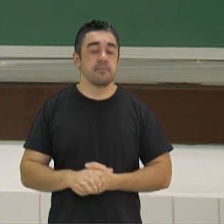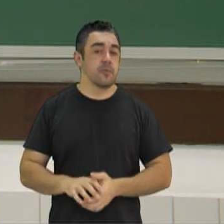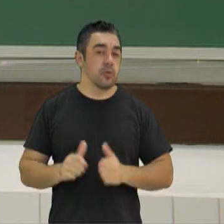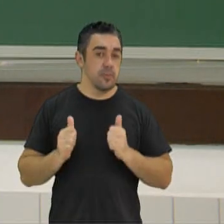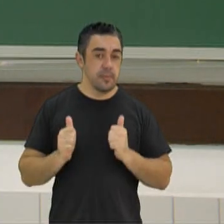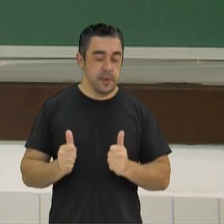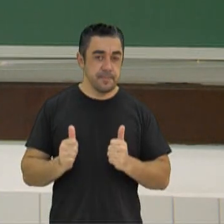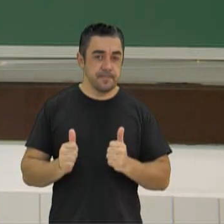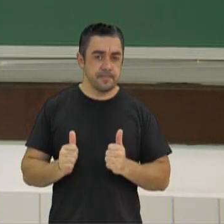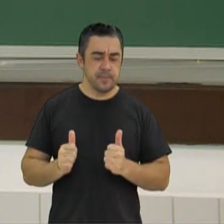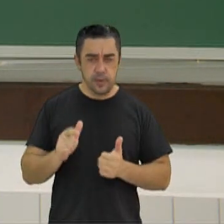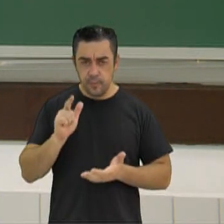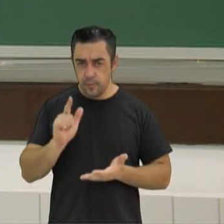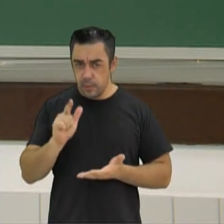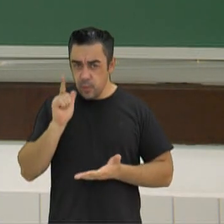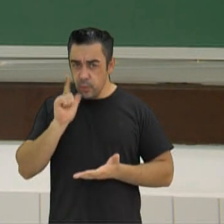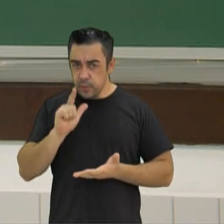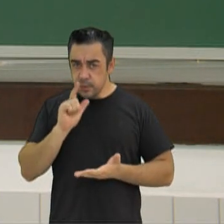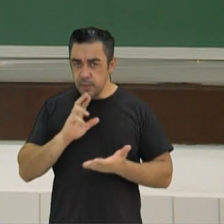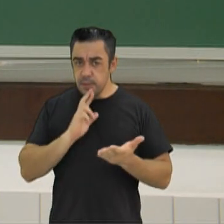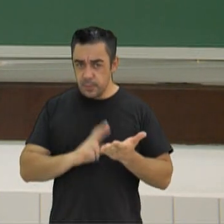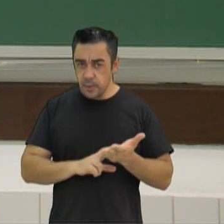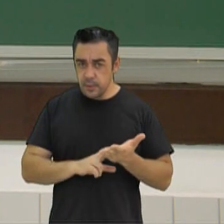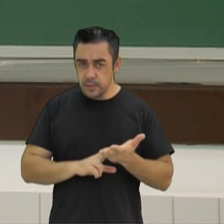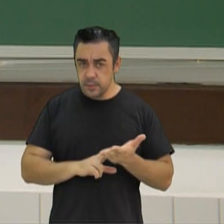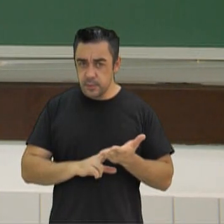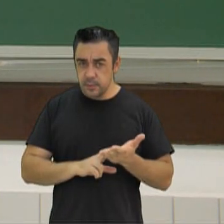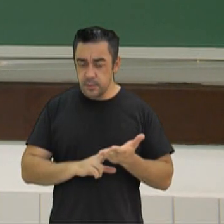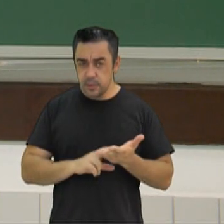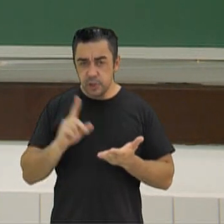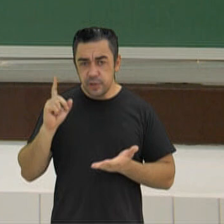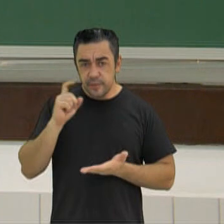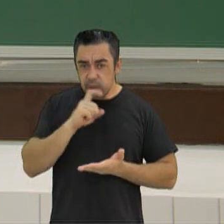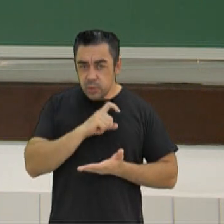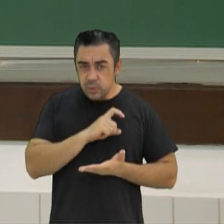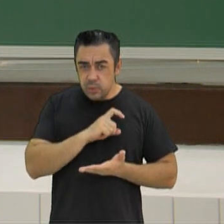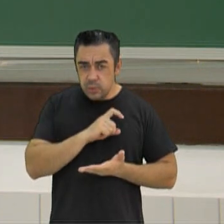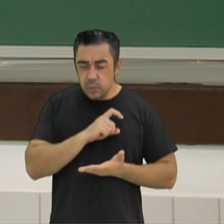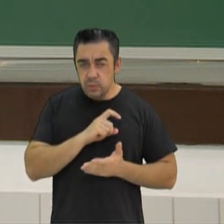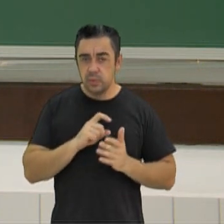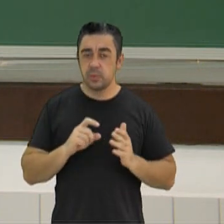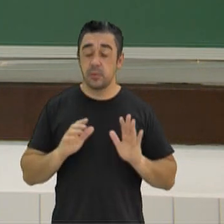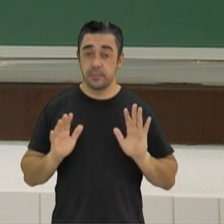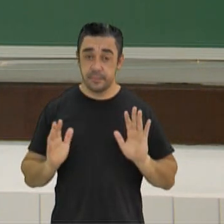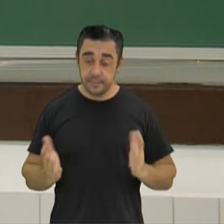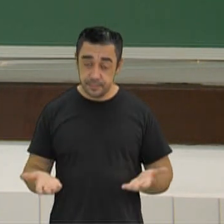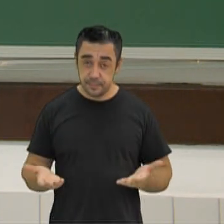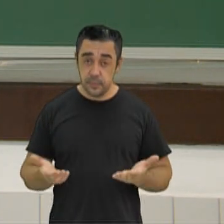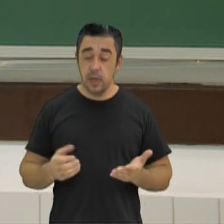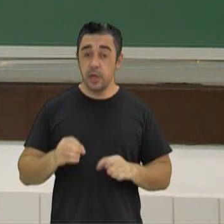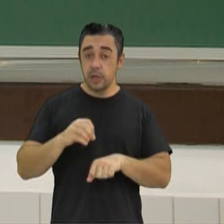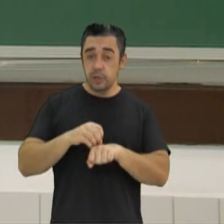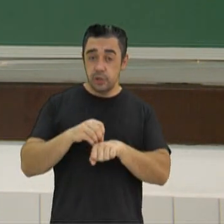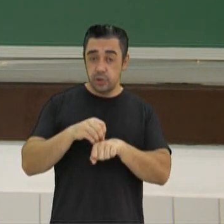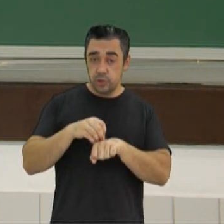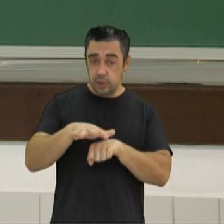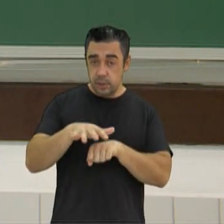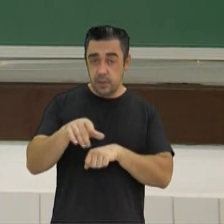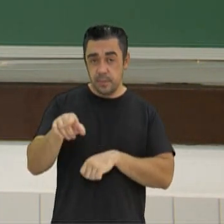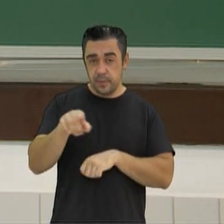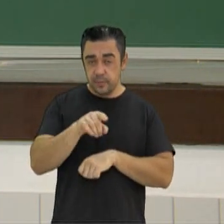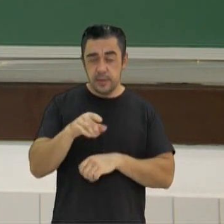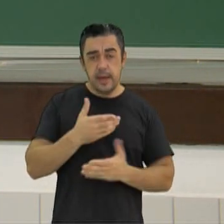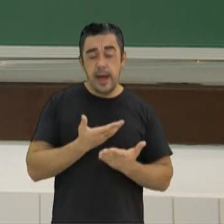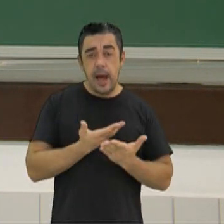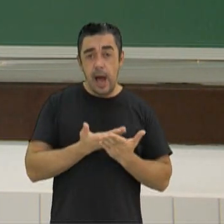Muito bem. Conseguiram resolver? Difícil? Olha, uma dica que eu já, em aulas